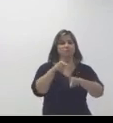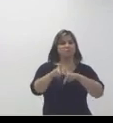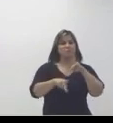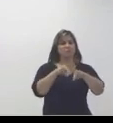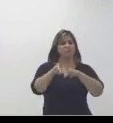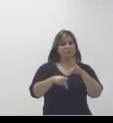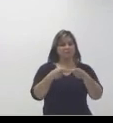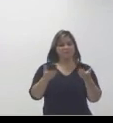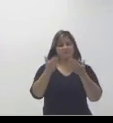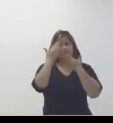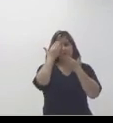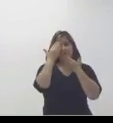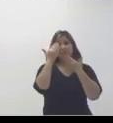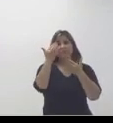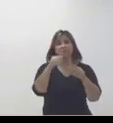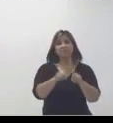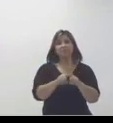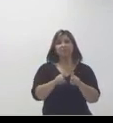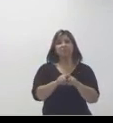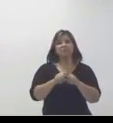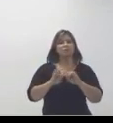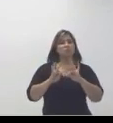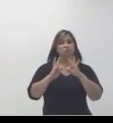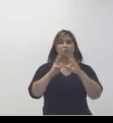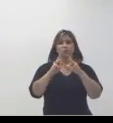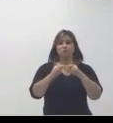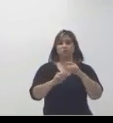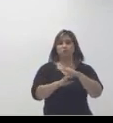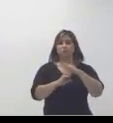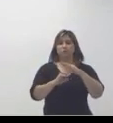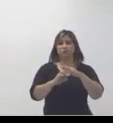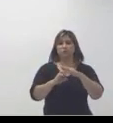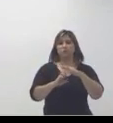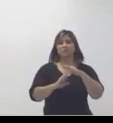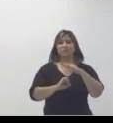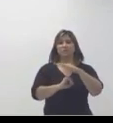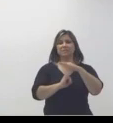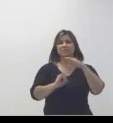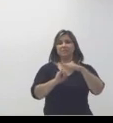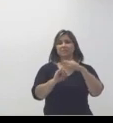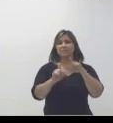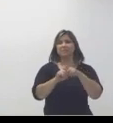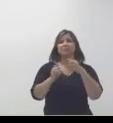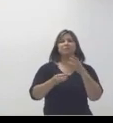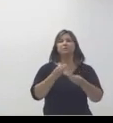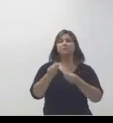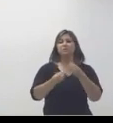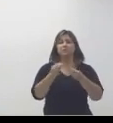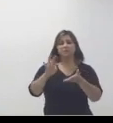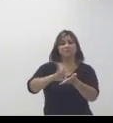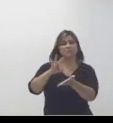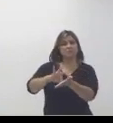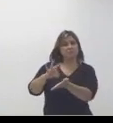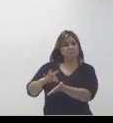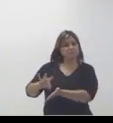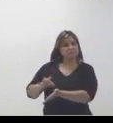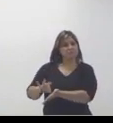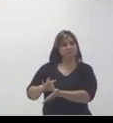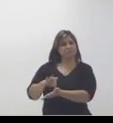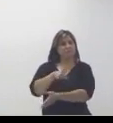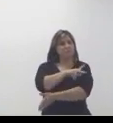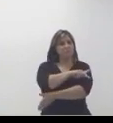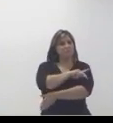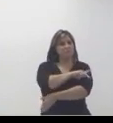geral agradecer também a todas as entidades a nobel aqui a um abaixoassinado em relação àquele evento lá no piauí